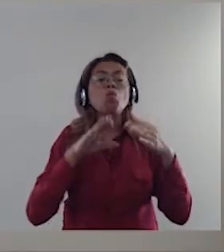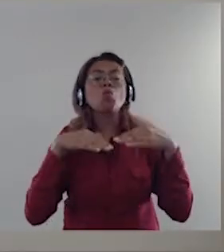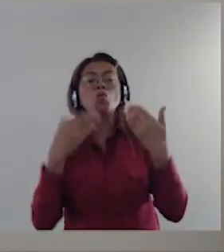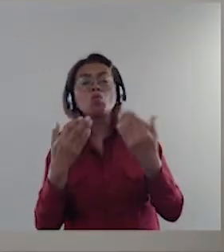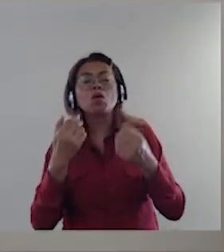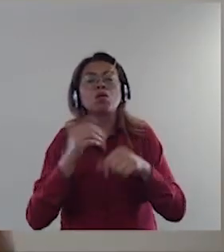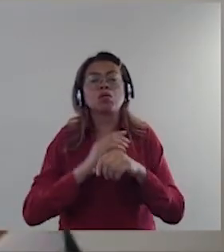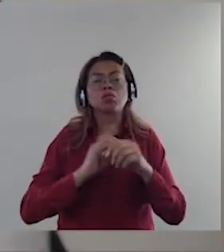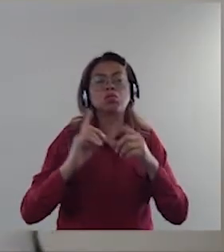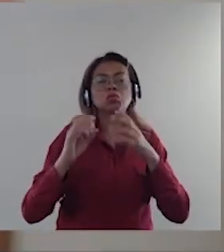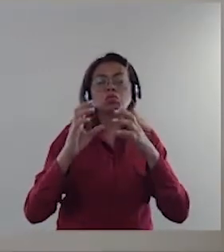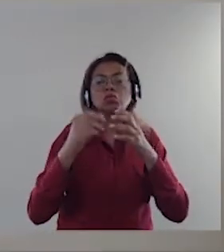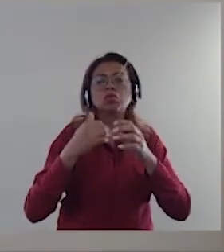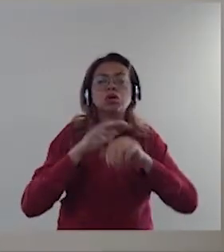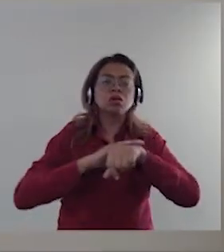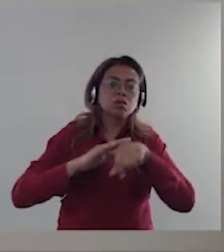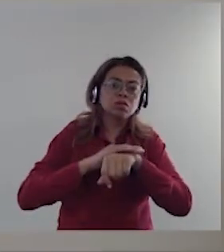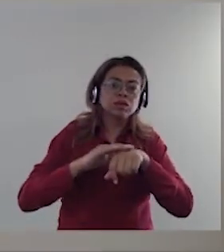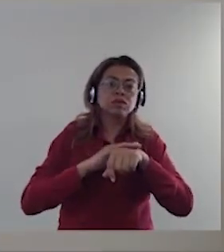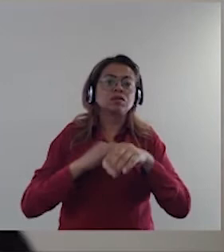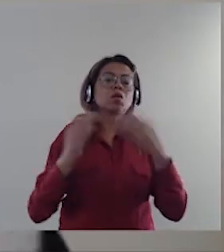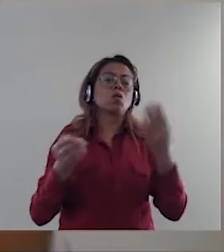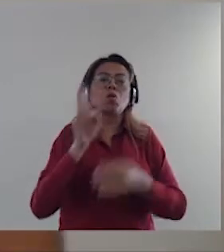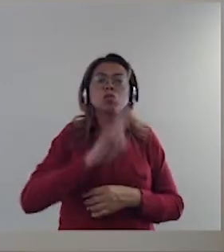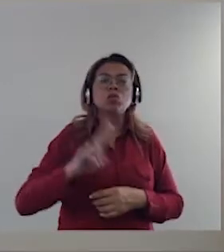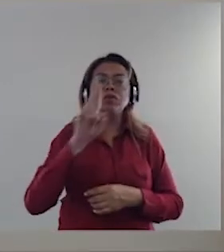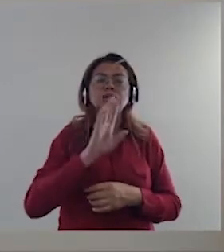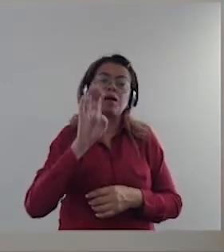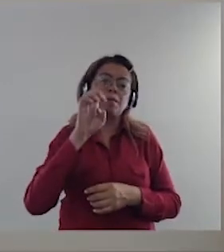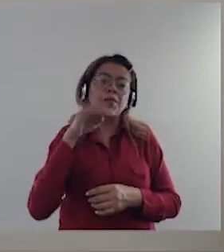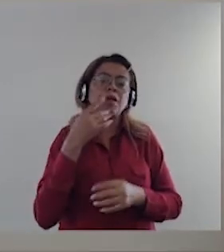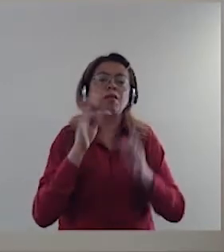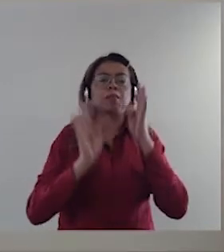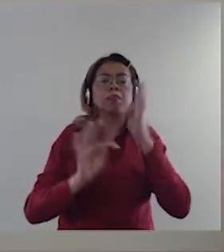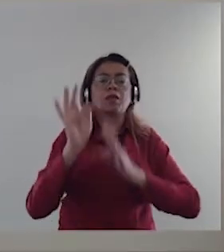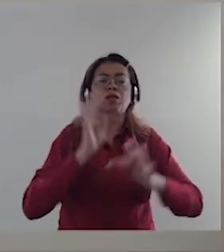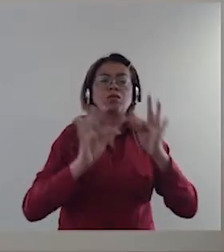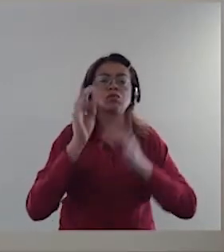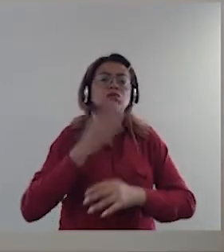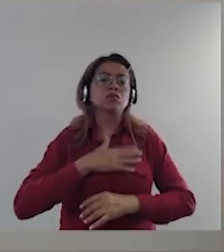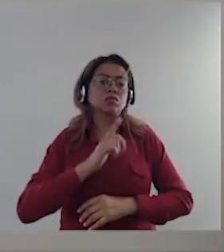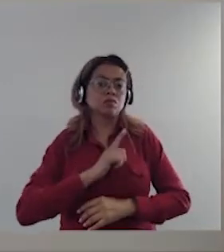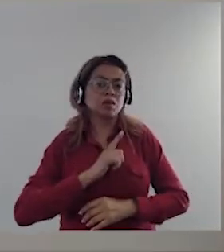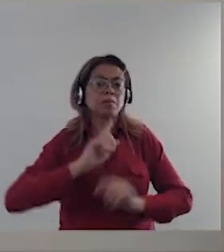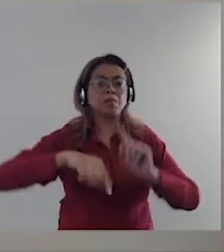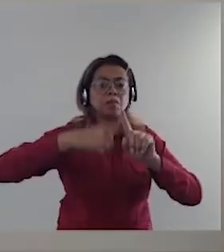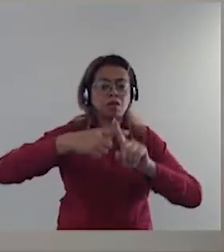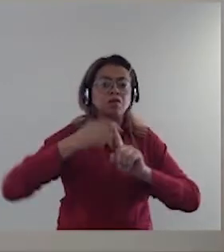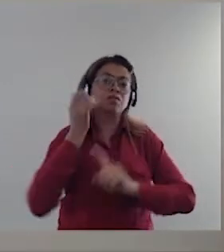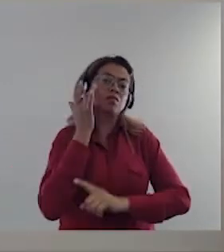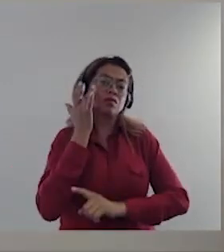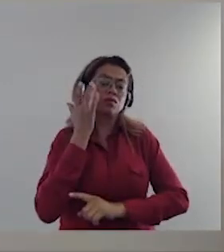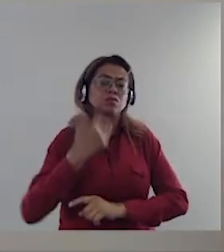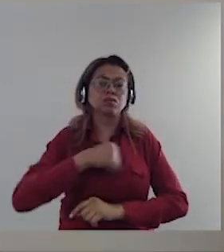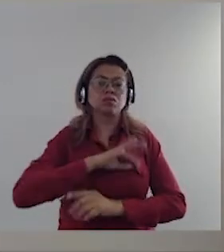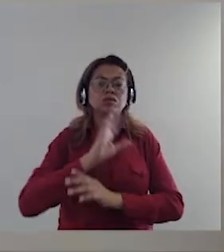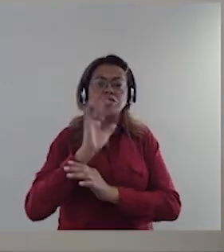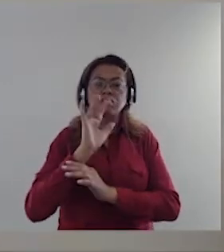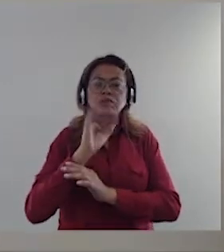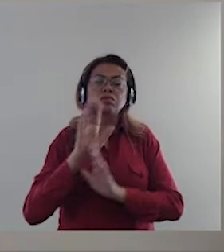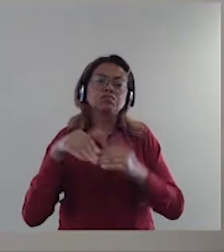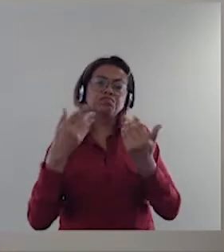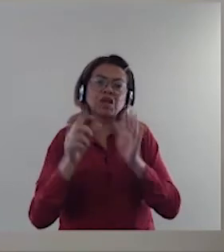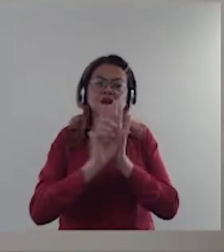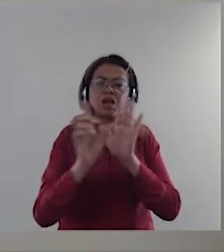gente, né? Com esse maior uso da tecnologia, com essa possibilidade que nós vamos ter mais facilmente em nossas mãos, Será que a